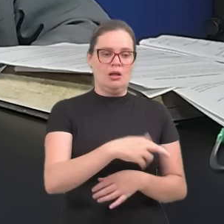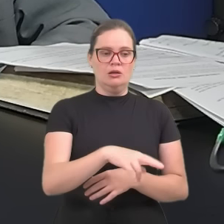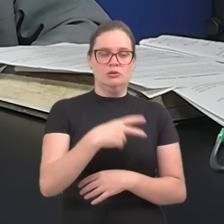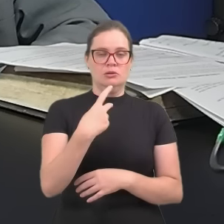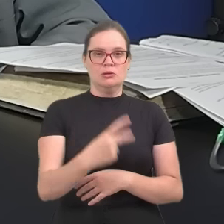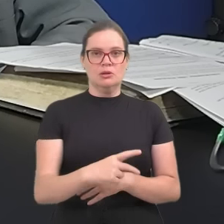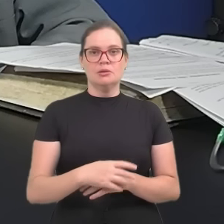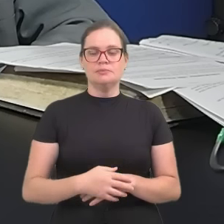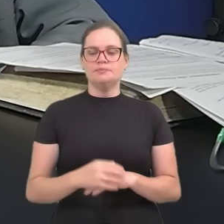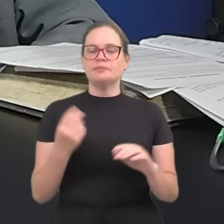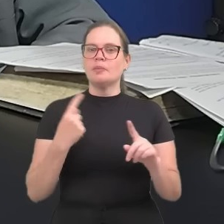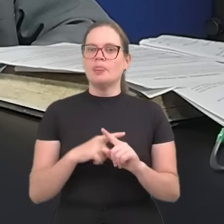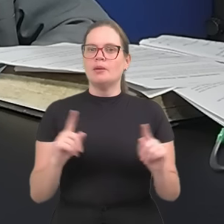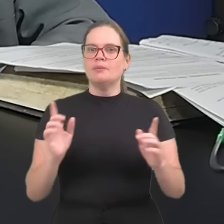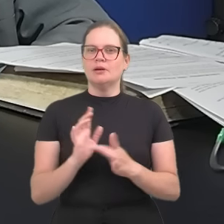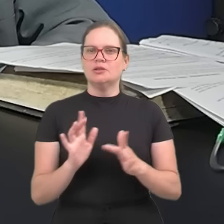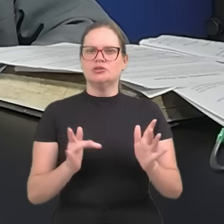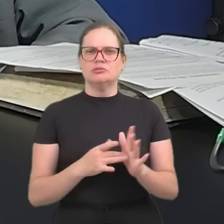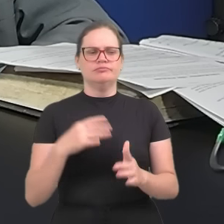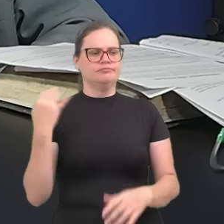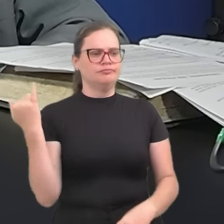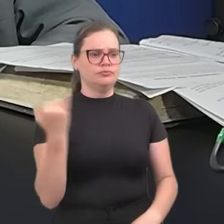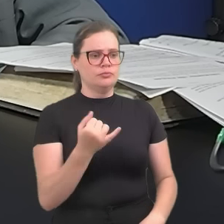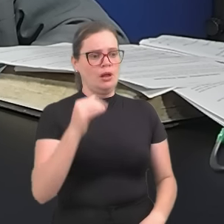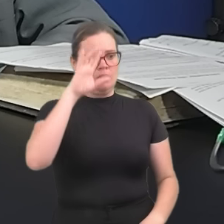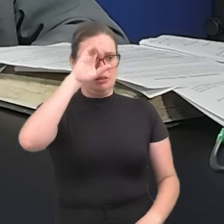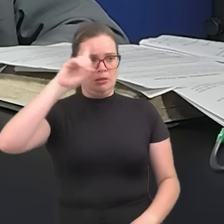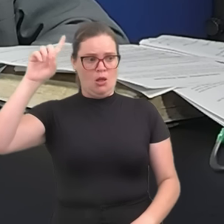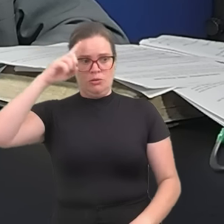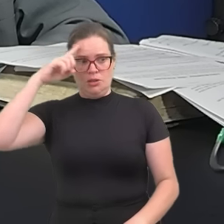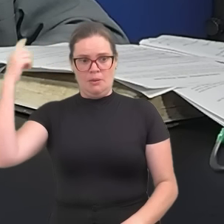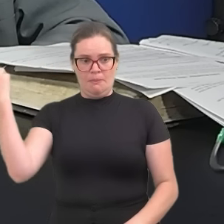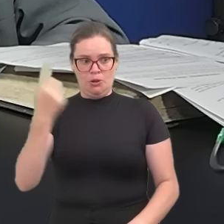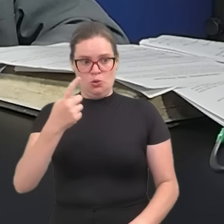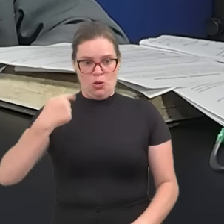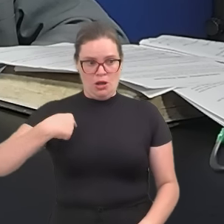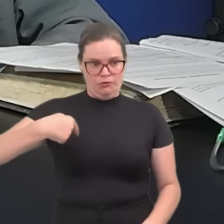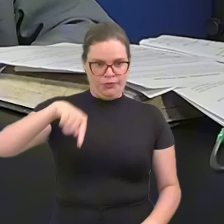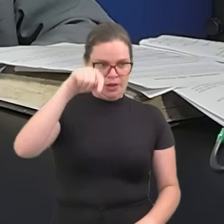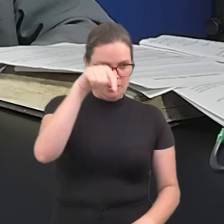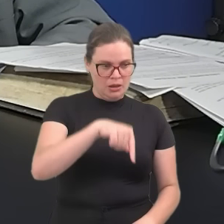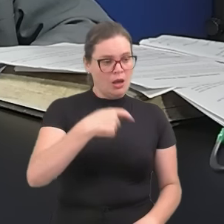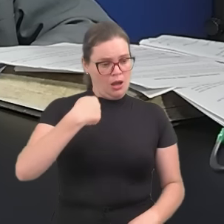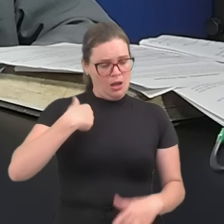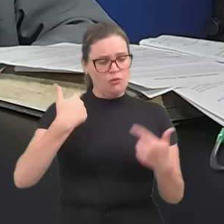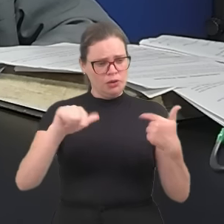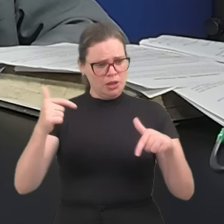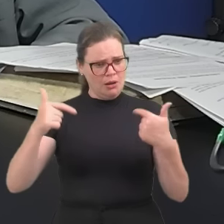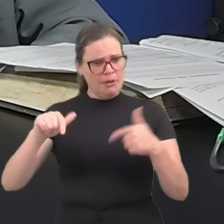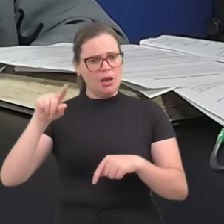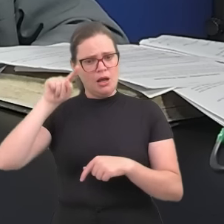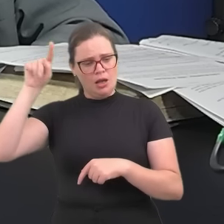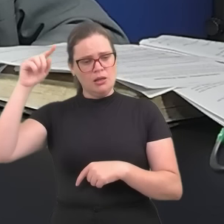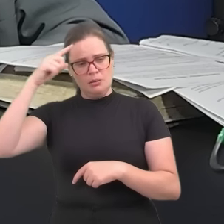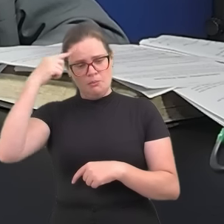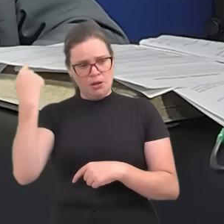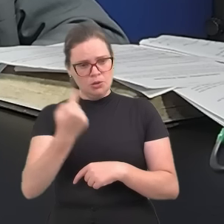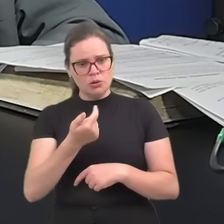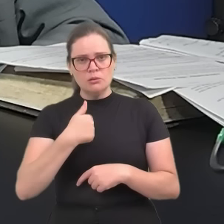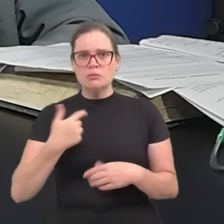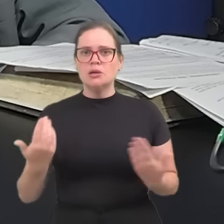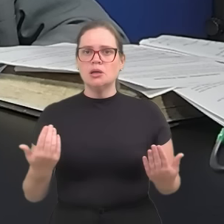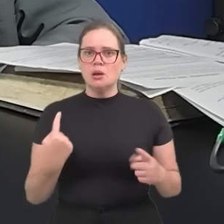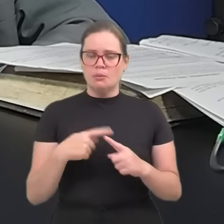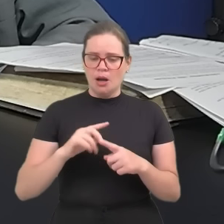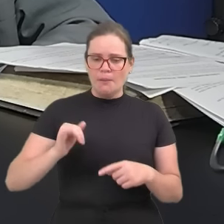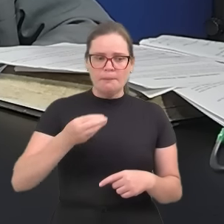chega e fala: convém que eu faça as obras daquele que me enviou enquanto é dia. A noite vem quando ninguém